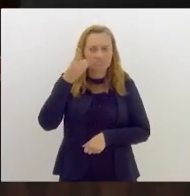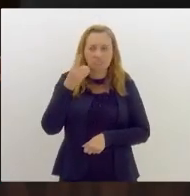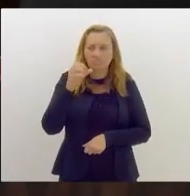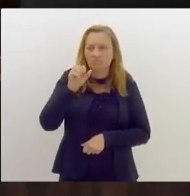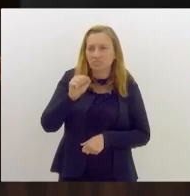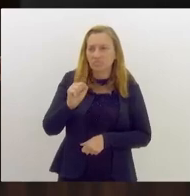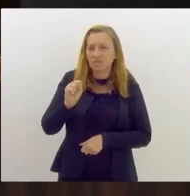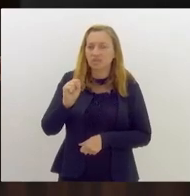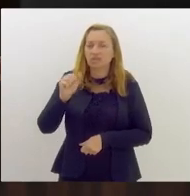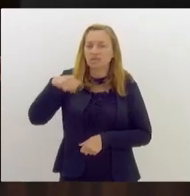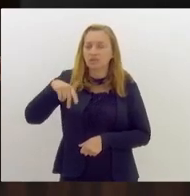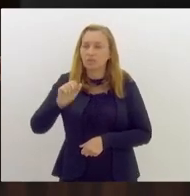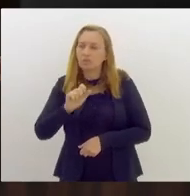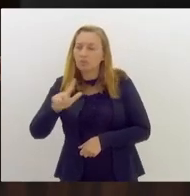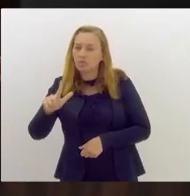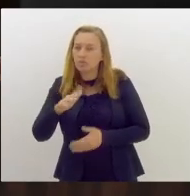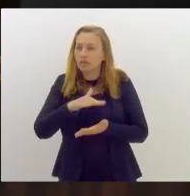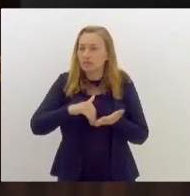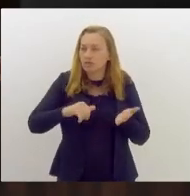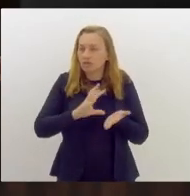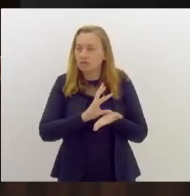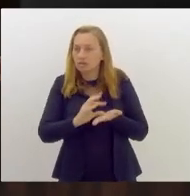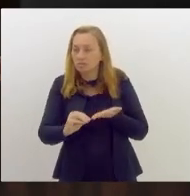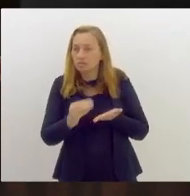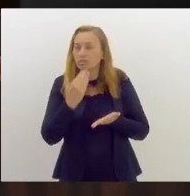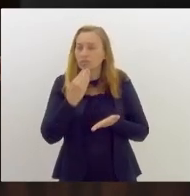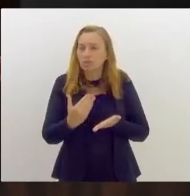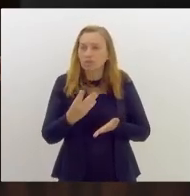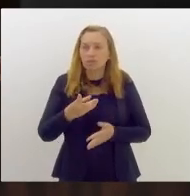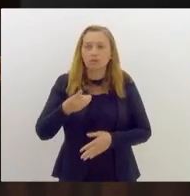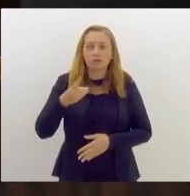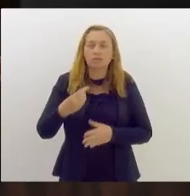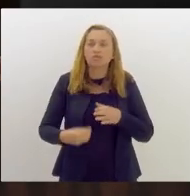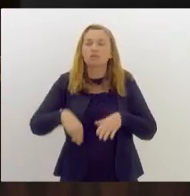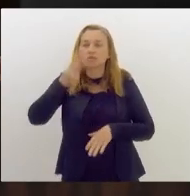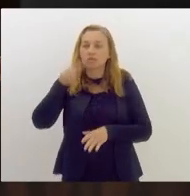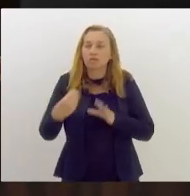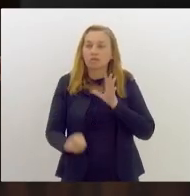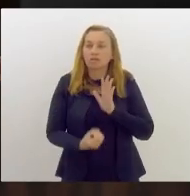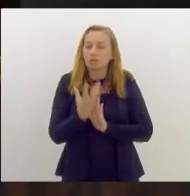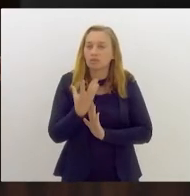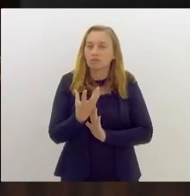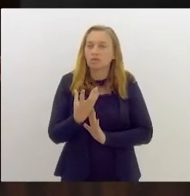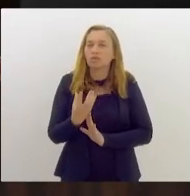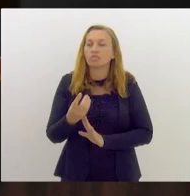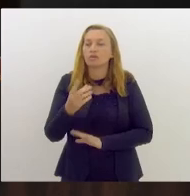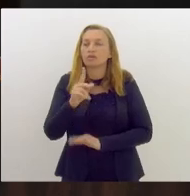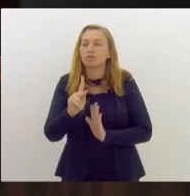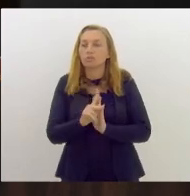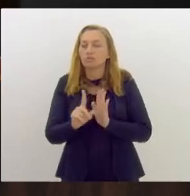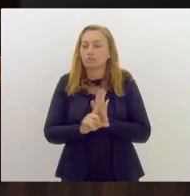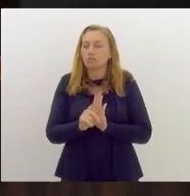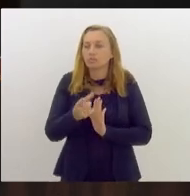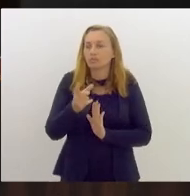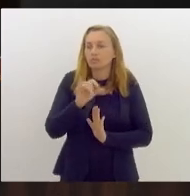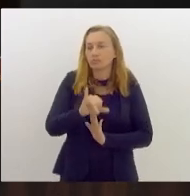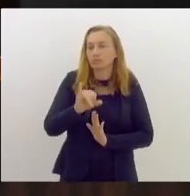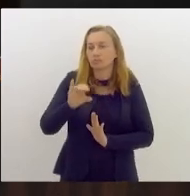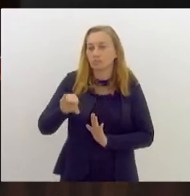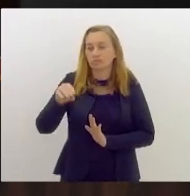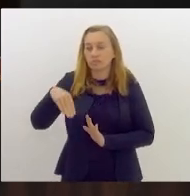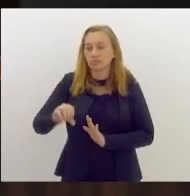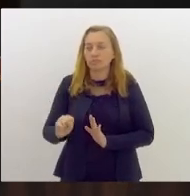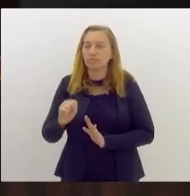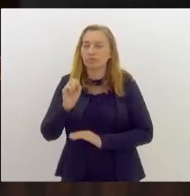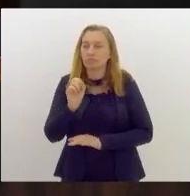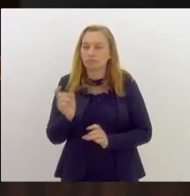está retirado da pauta atendendo a solicitação do autor do projeto em relação ao ICMS minutos da